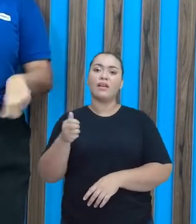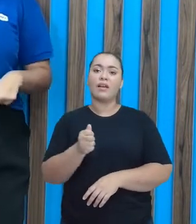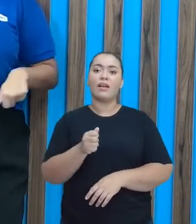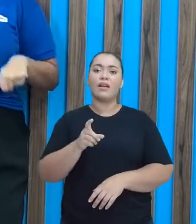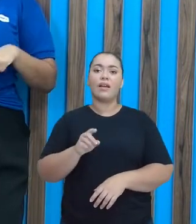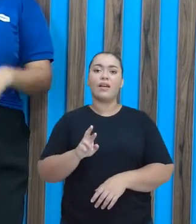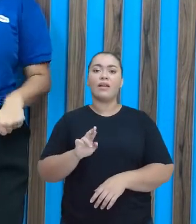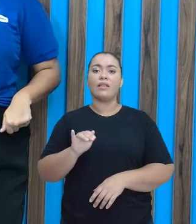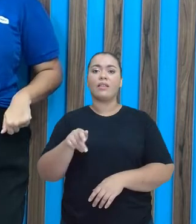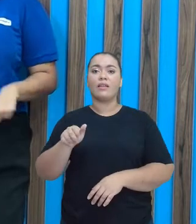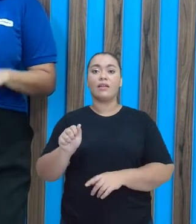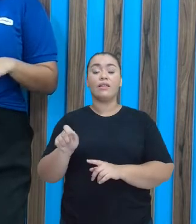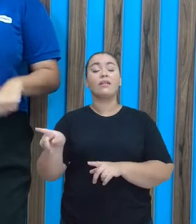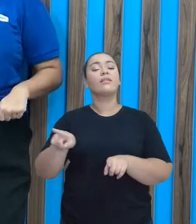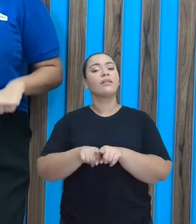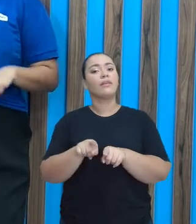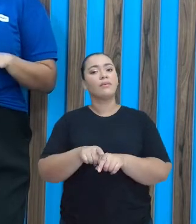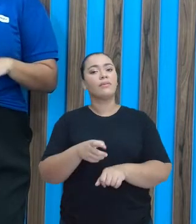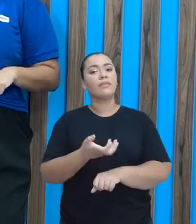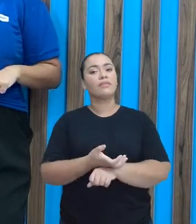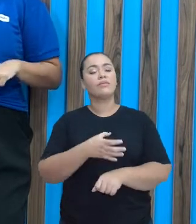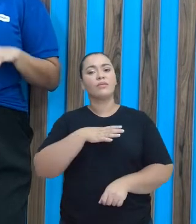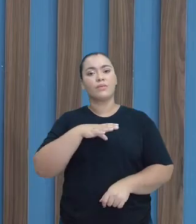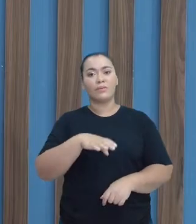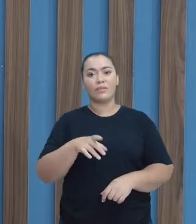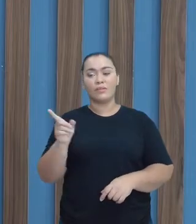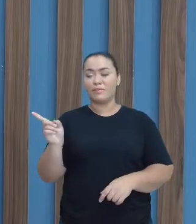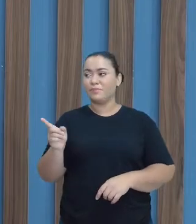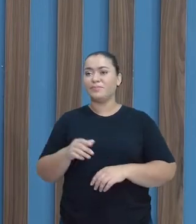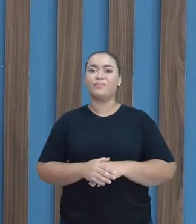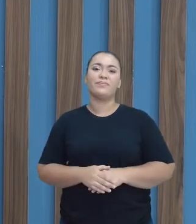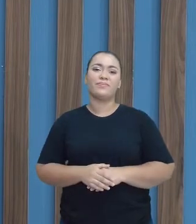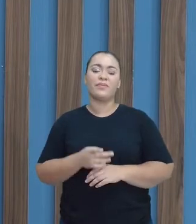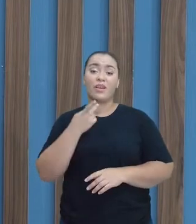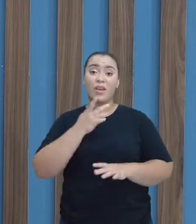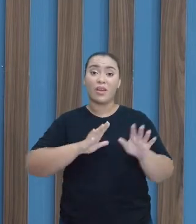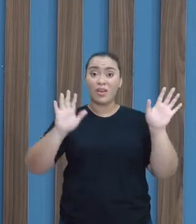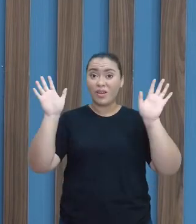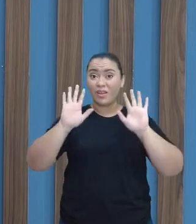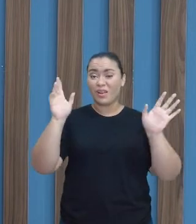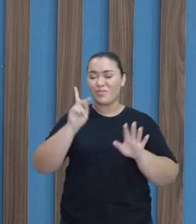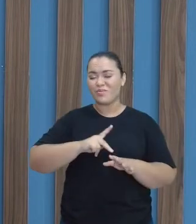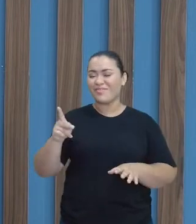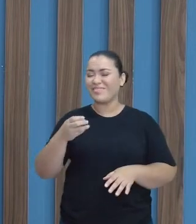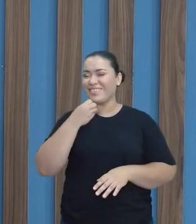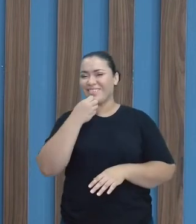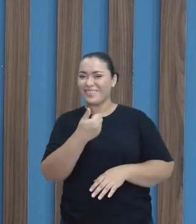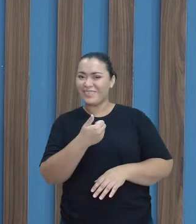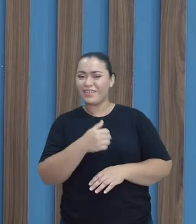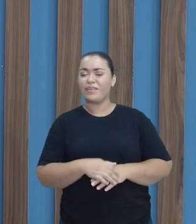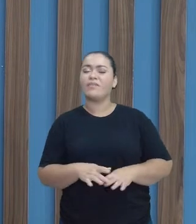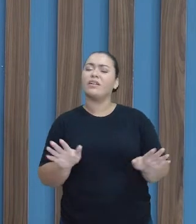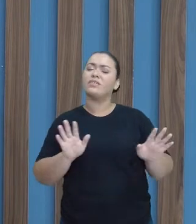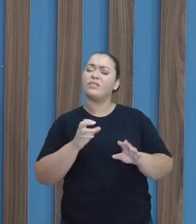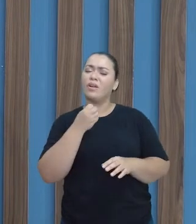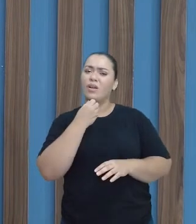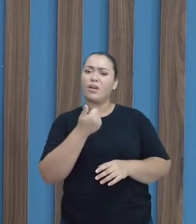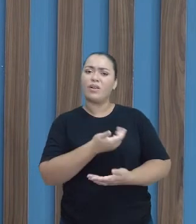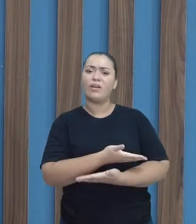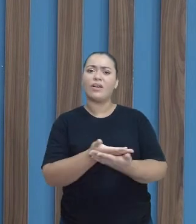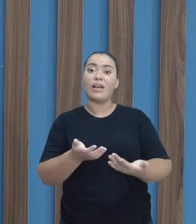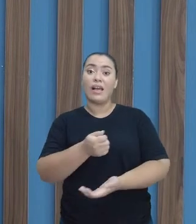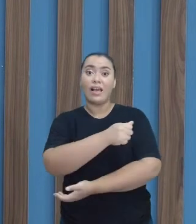Maria, de língua portuguesa. Vamos dar um oizinho para ela. Olá, professora, tudo bem? Tudo bem, Camille. Olá,